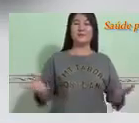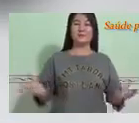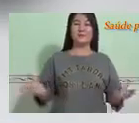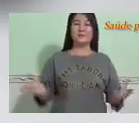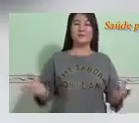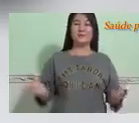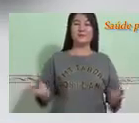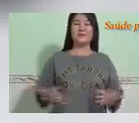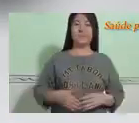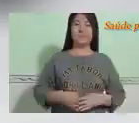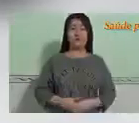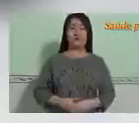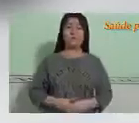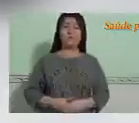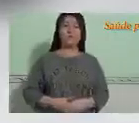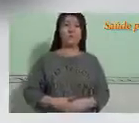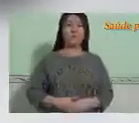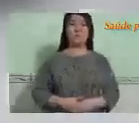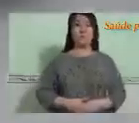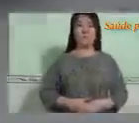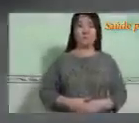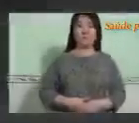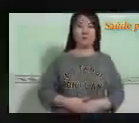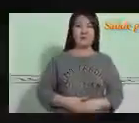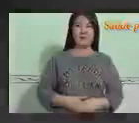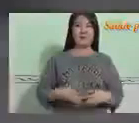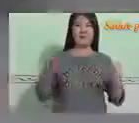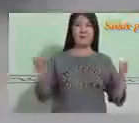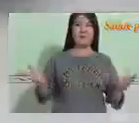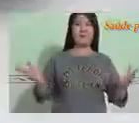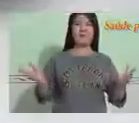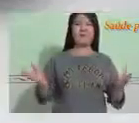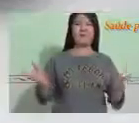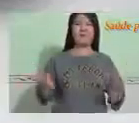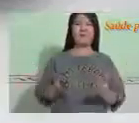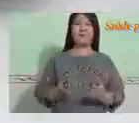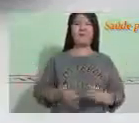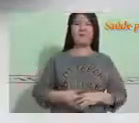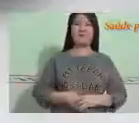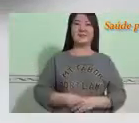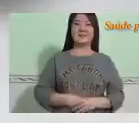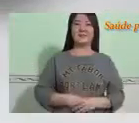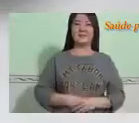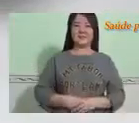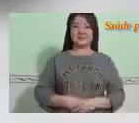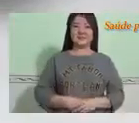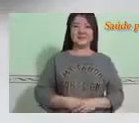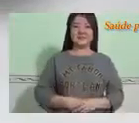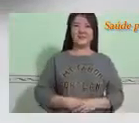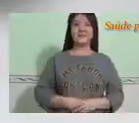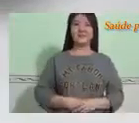STSUIDADOSDAVAMSERRPETIDOS 2 a 3 vezes por dia, sendo também recomendado movimentar e grudar o piercing pelo menos 2 vezes a